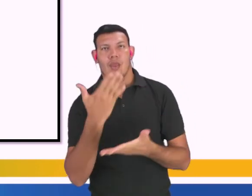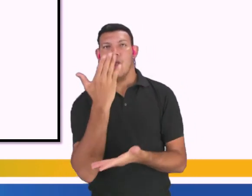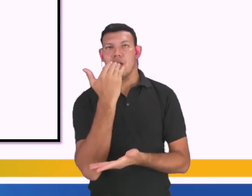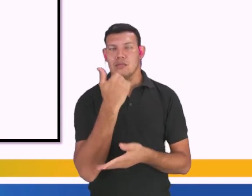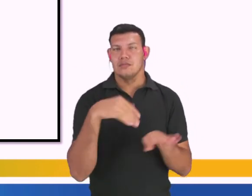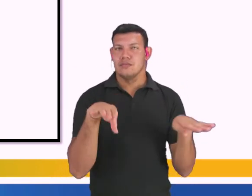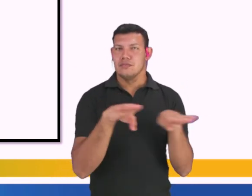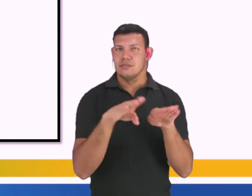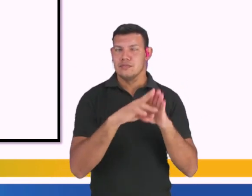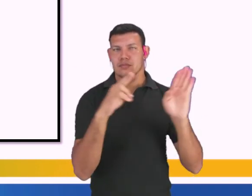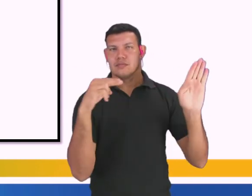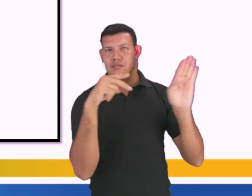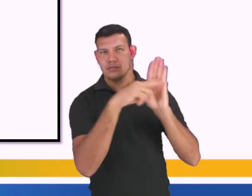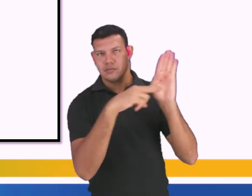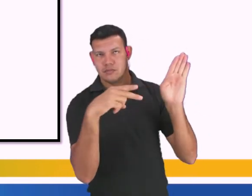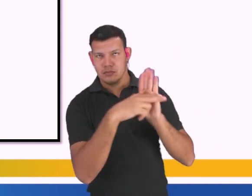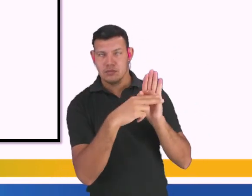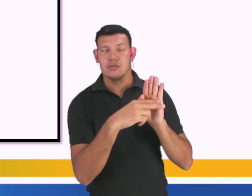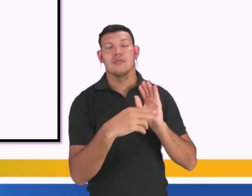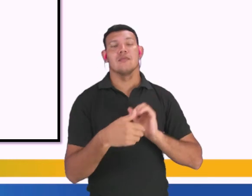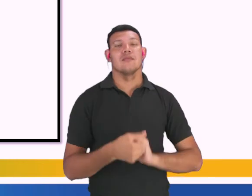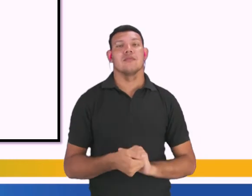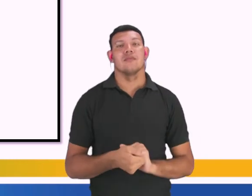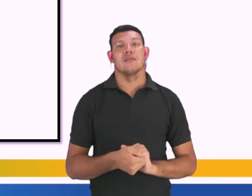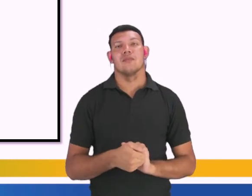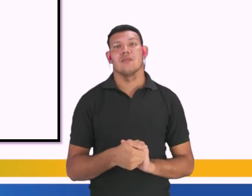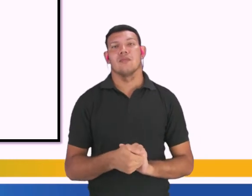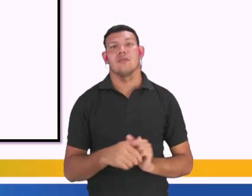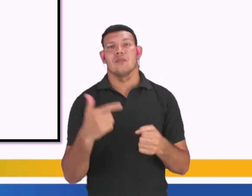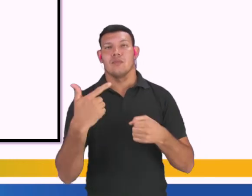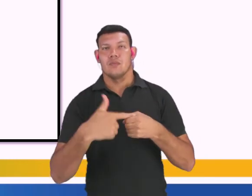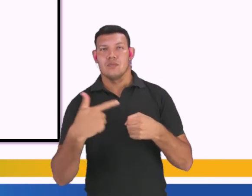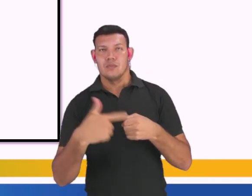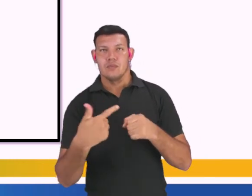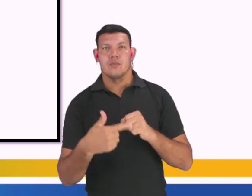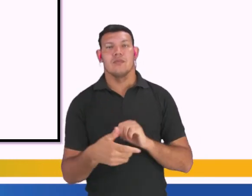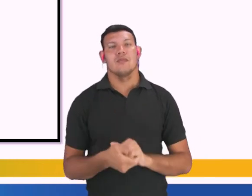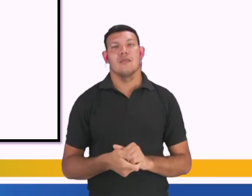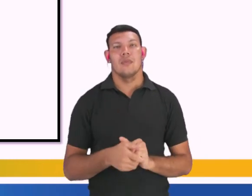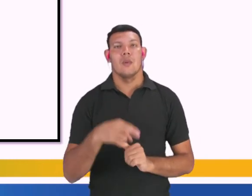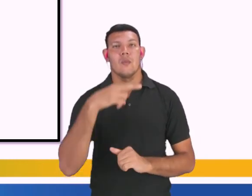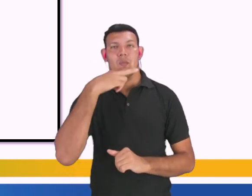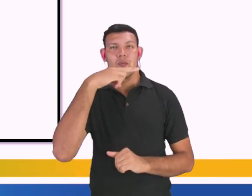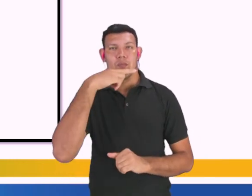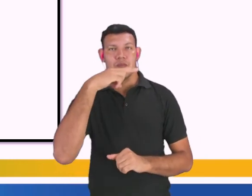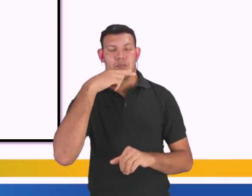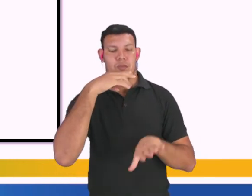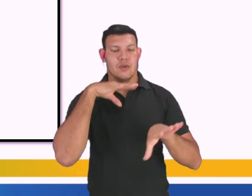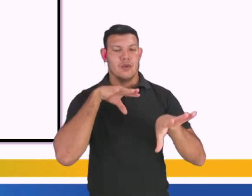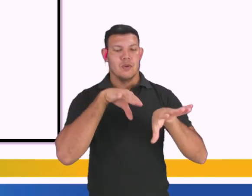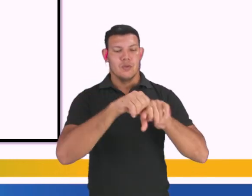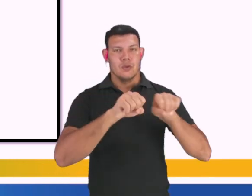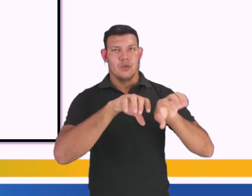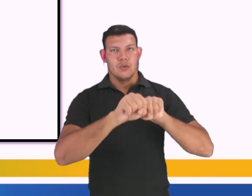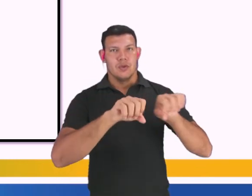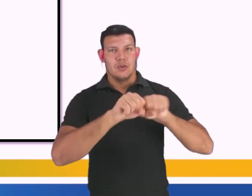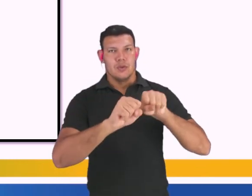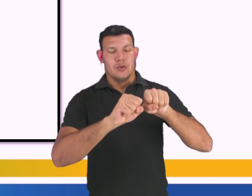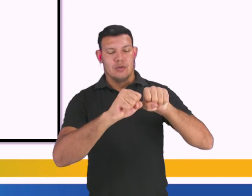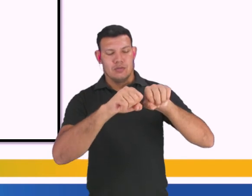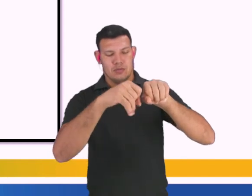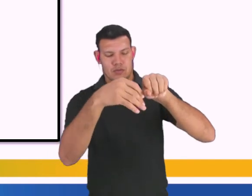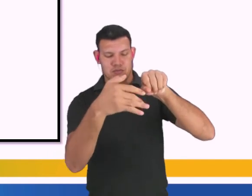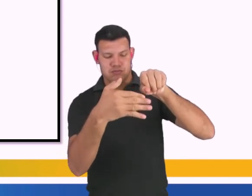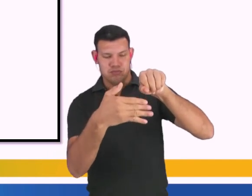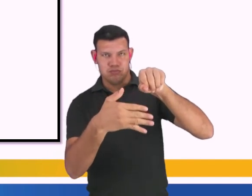dos biocombustíveis, aonde a cana-de-açúcar ela vai ser triturada, ela vai virar garapa, e